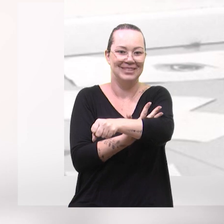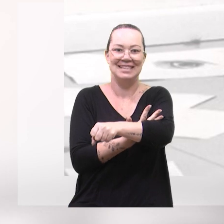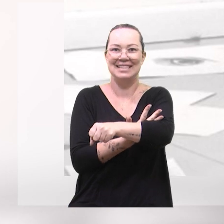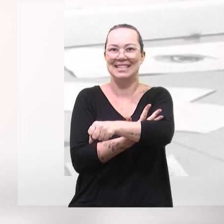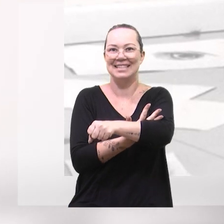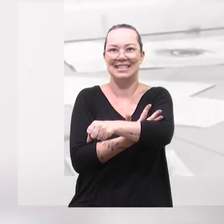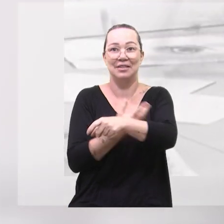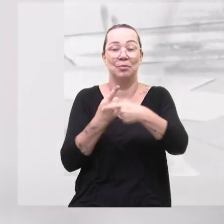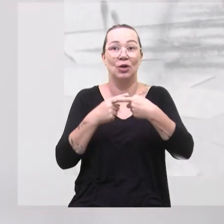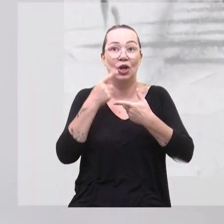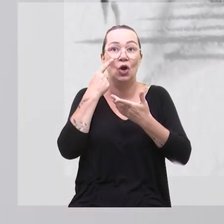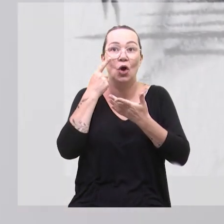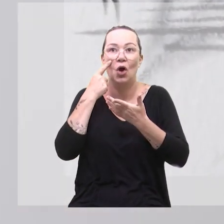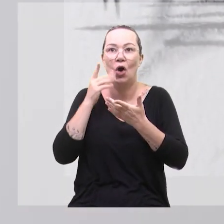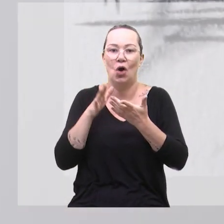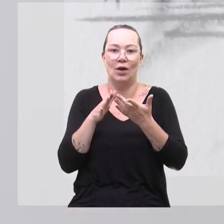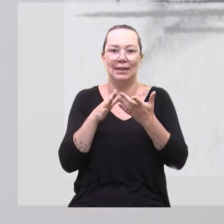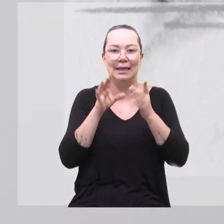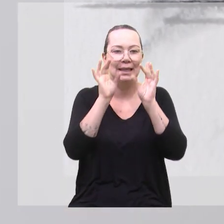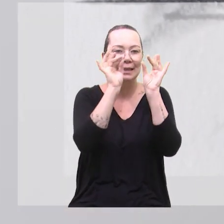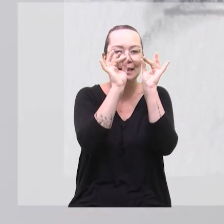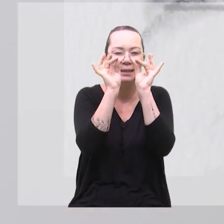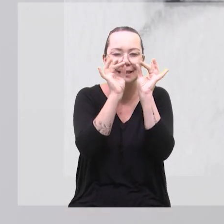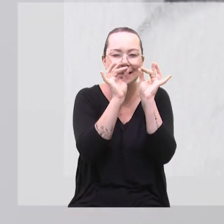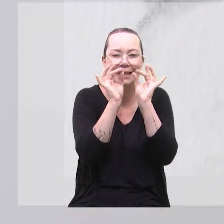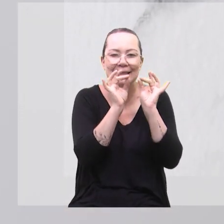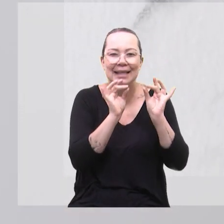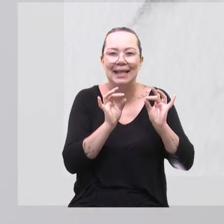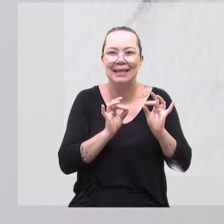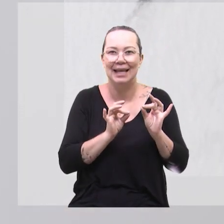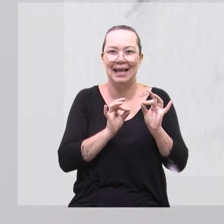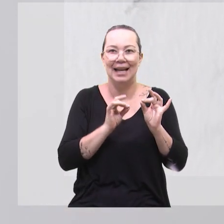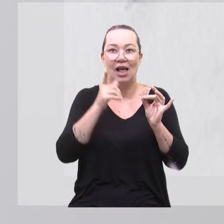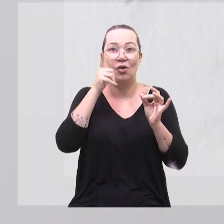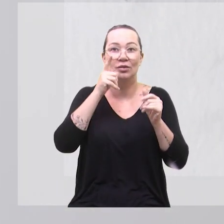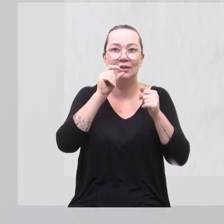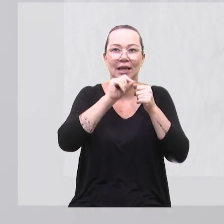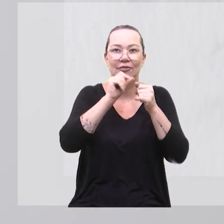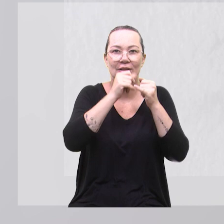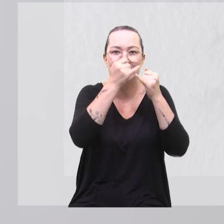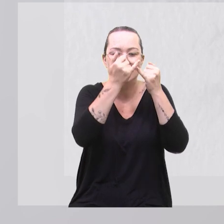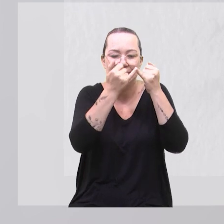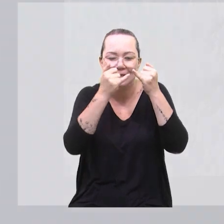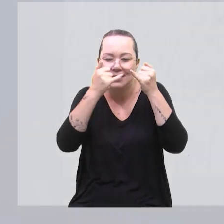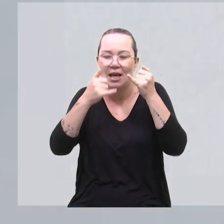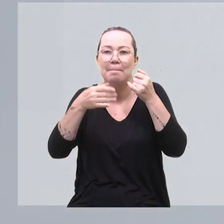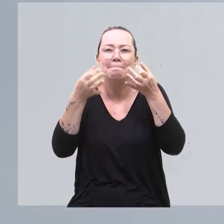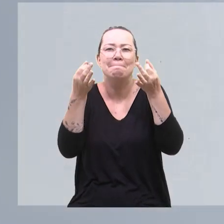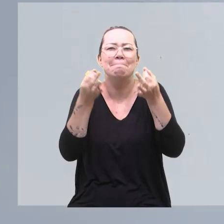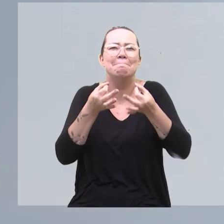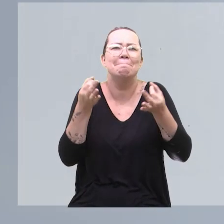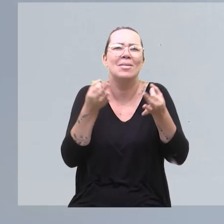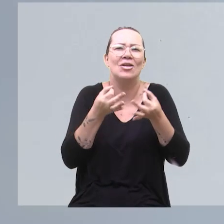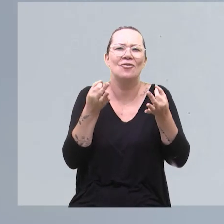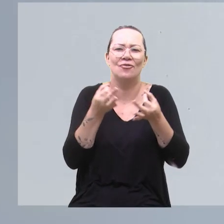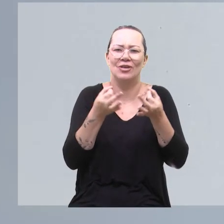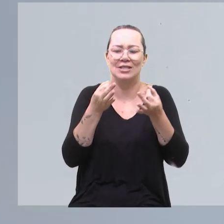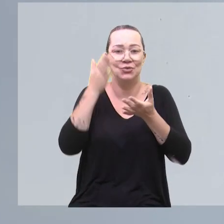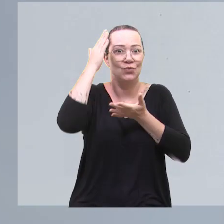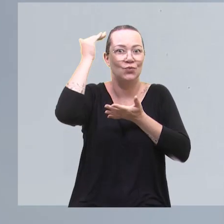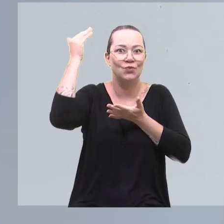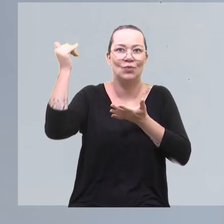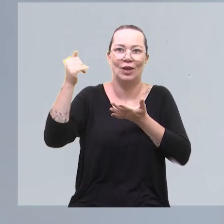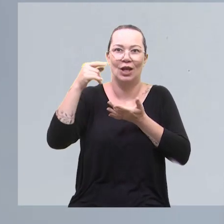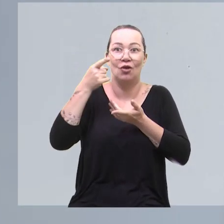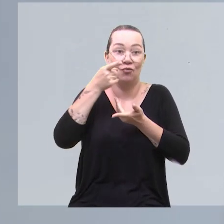emoção. É mais ou menos isso, assim. Porque olha que delicadeza a Nath, ela consegue fazer o traço dela numa perfeição,